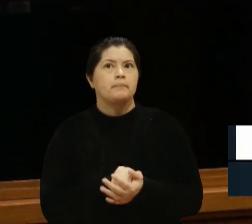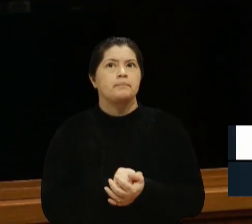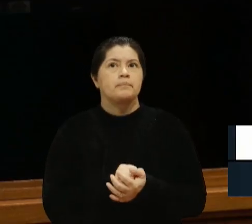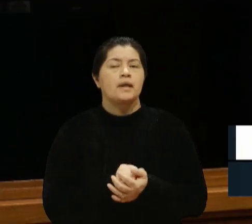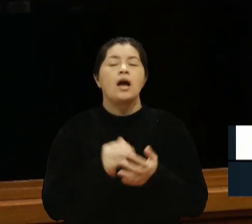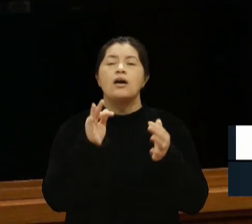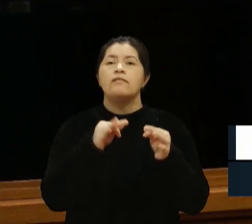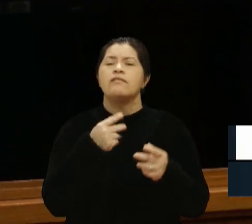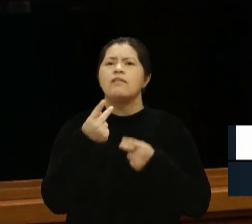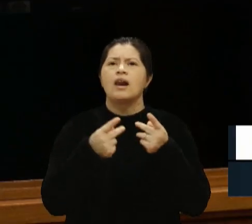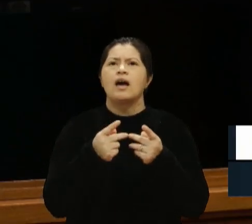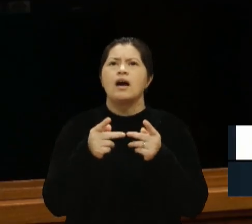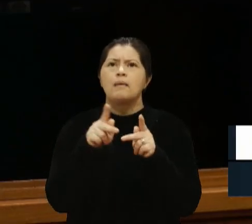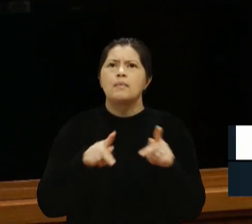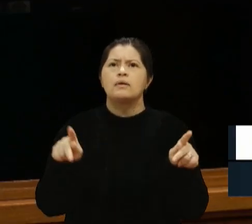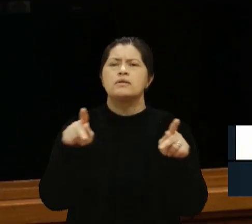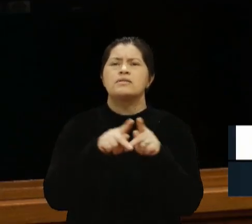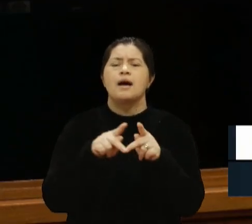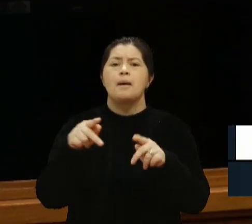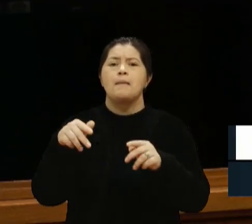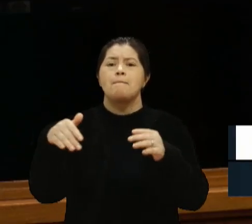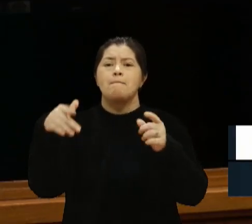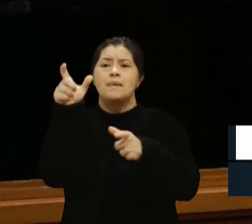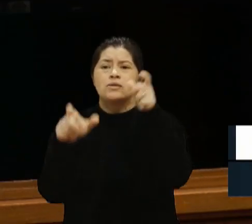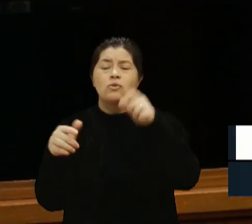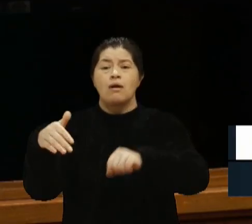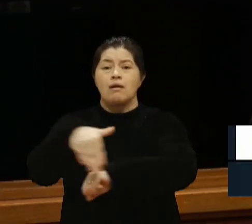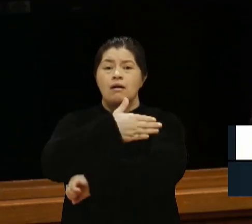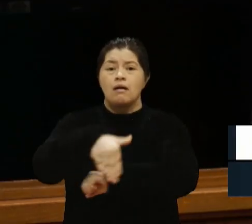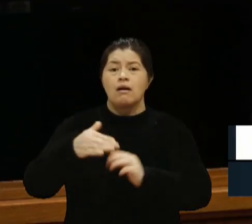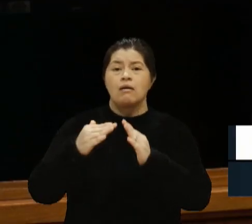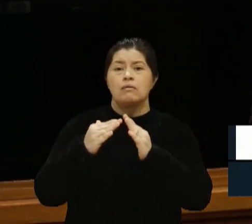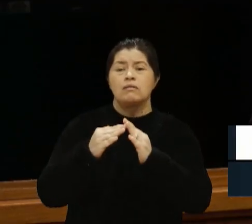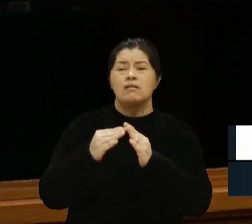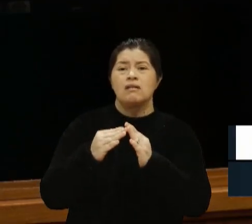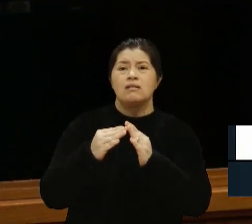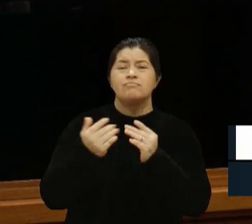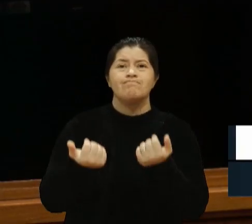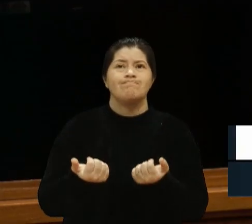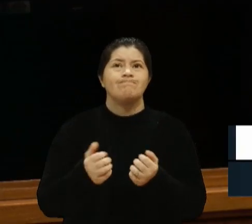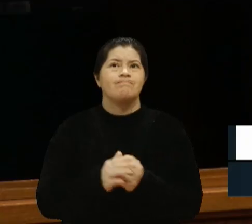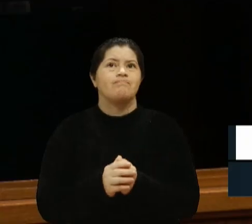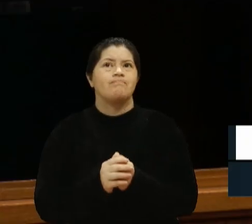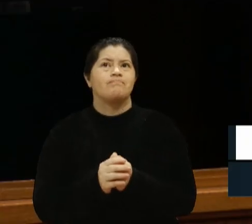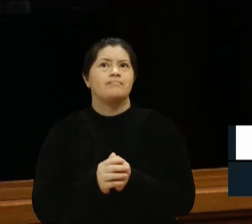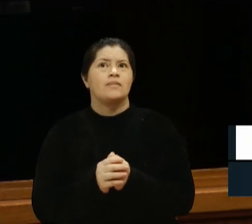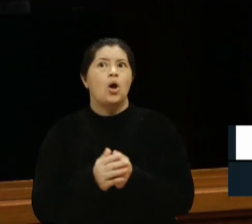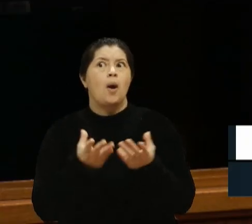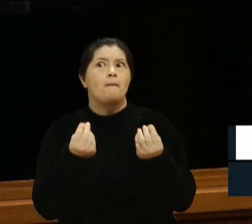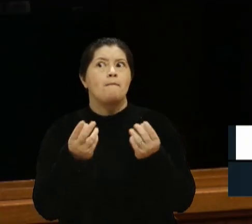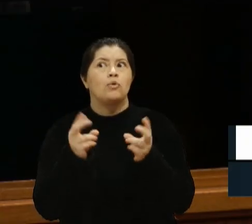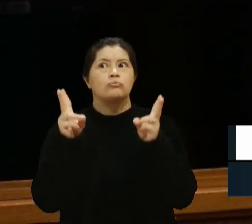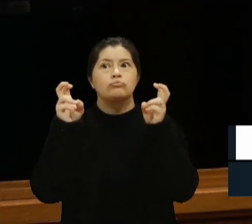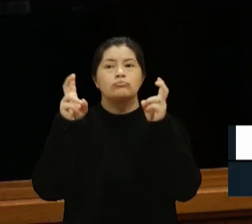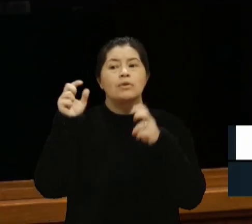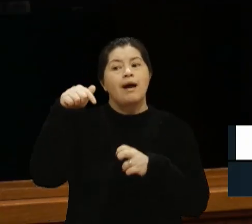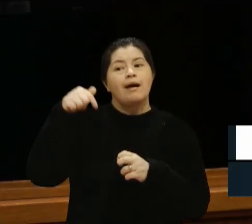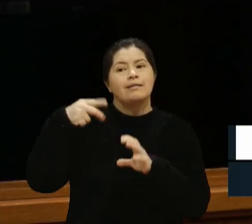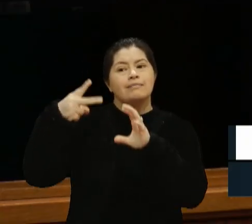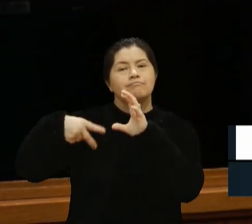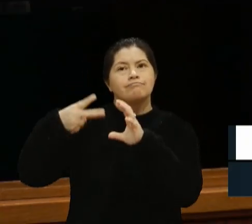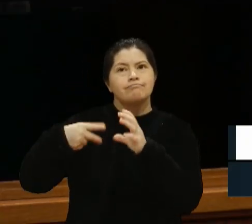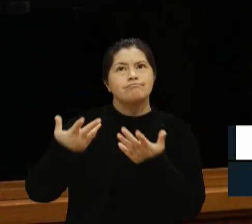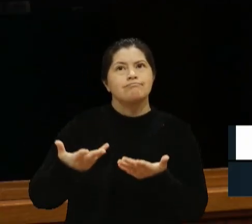finalizar falando da população em situação de rua, né? É um debate extremamente polêmico, volta e meia esse assunto surge nessa casa.